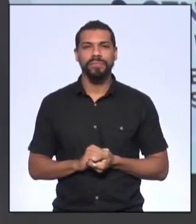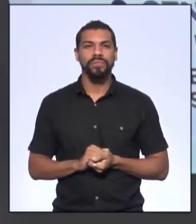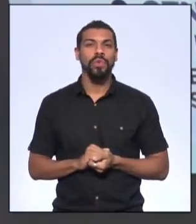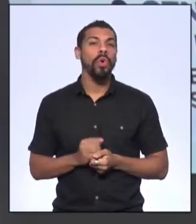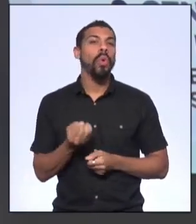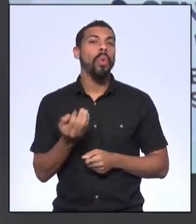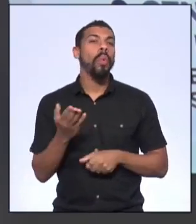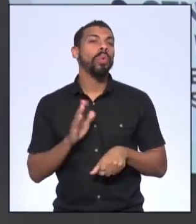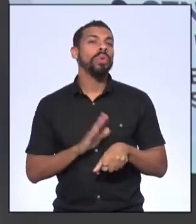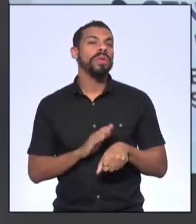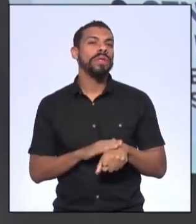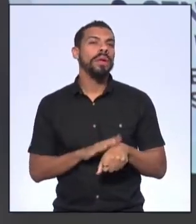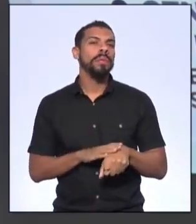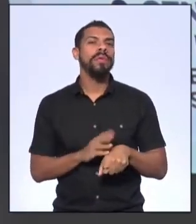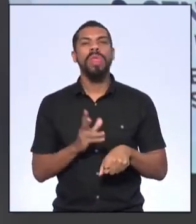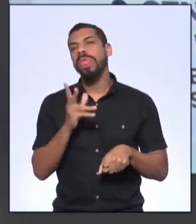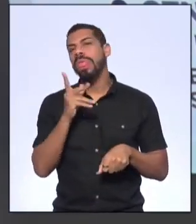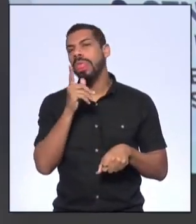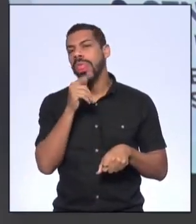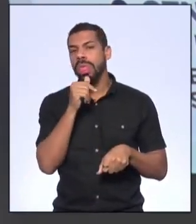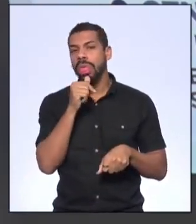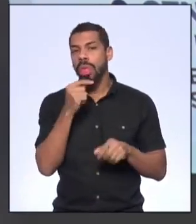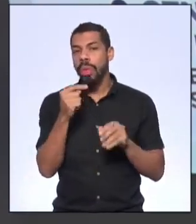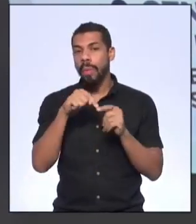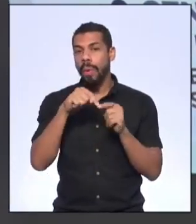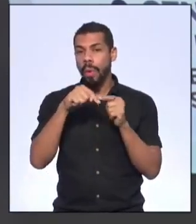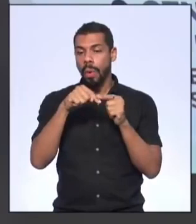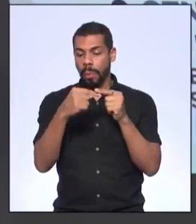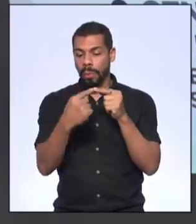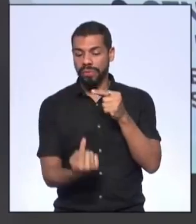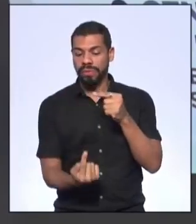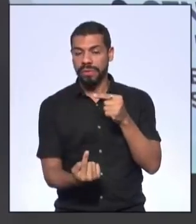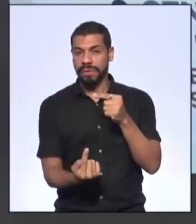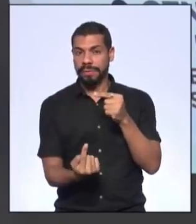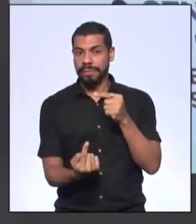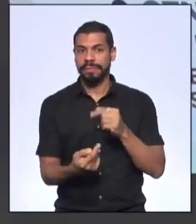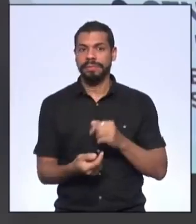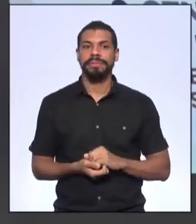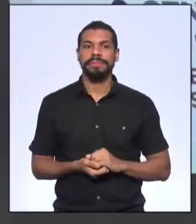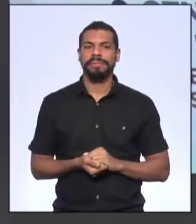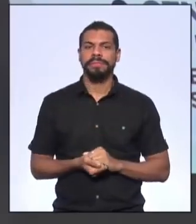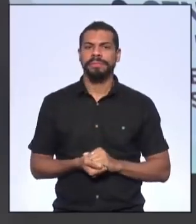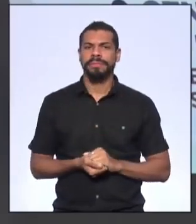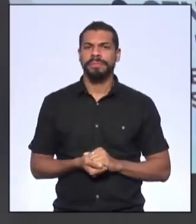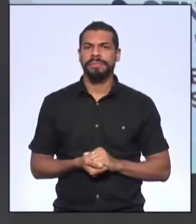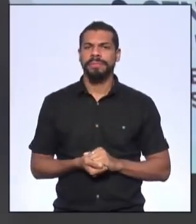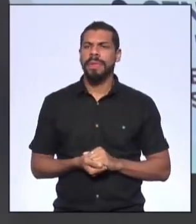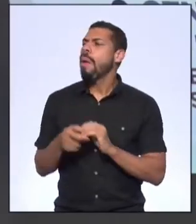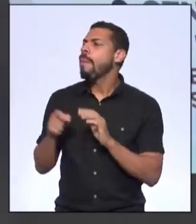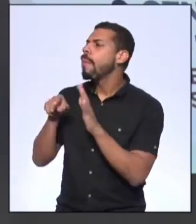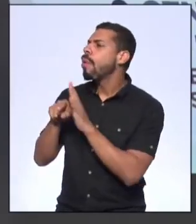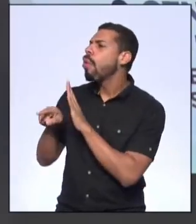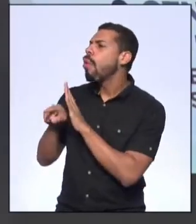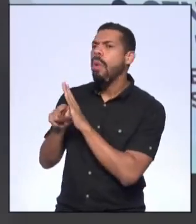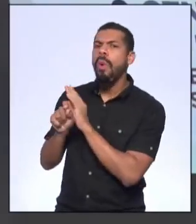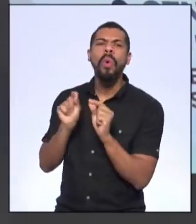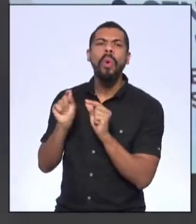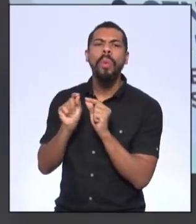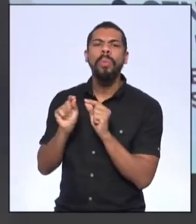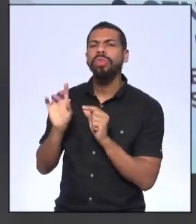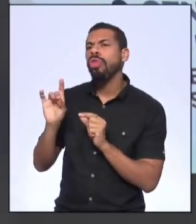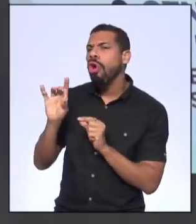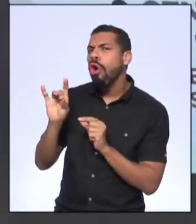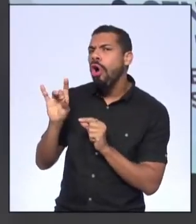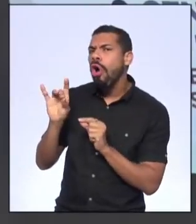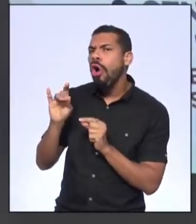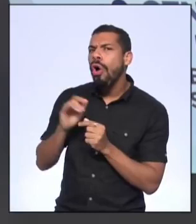tempo vai demorar aí para cair o primeiro parafuso. Vamos ver ali. Ô, Giba, com que você colou esse parafuso aí?